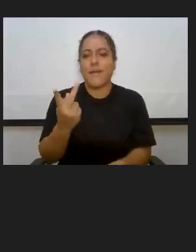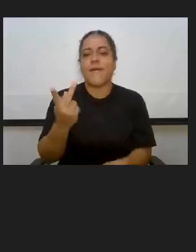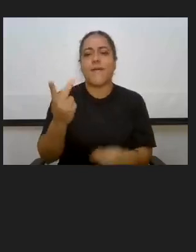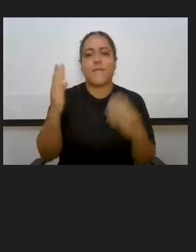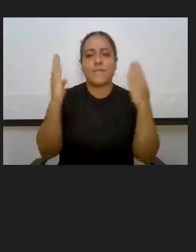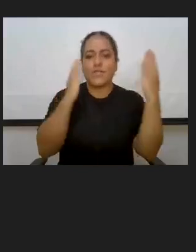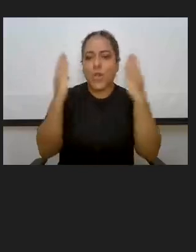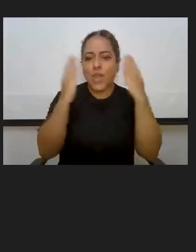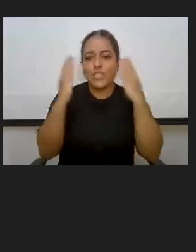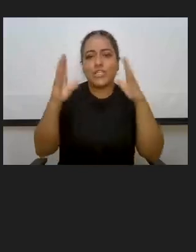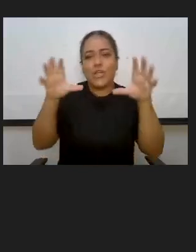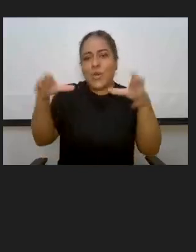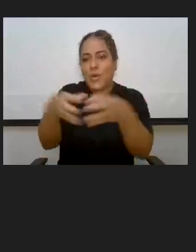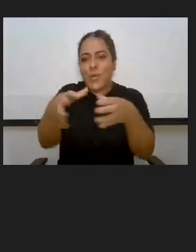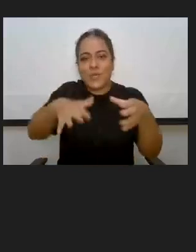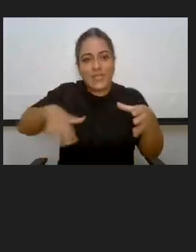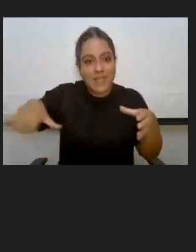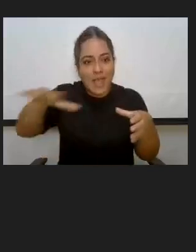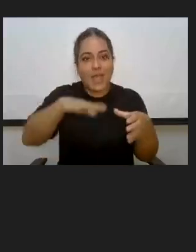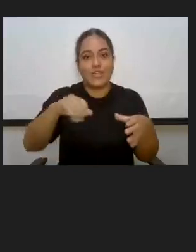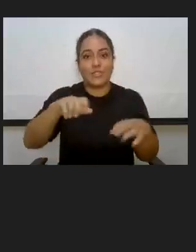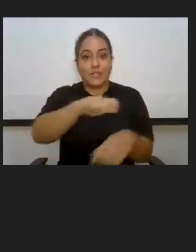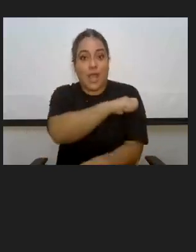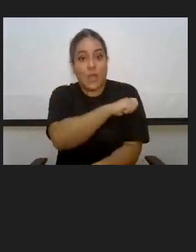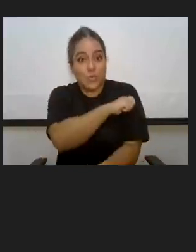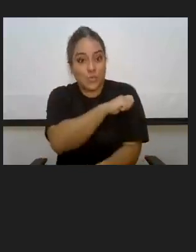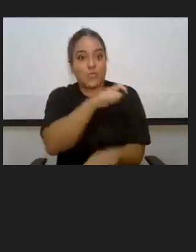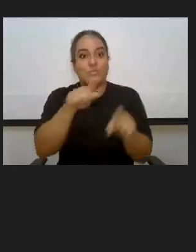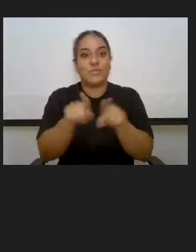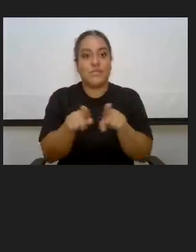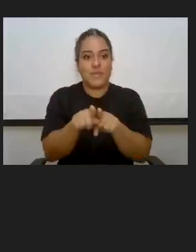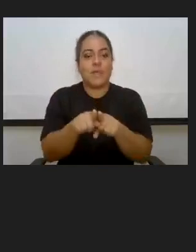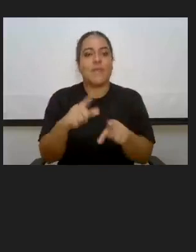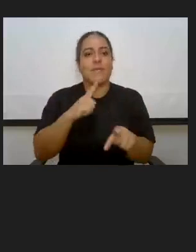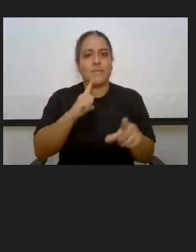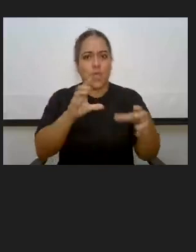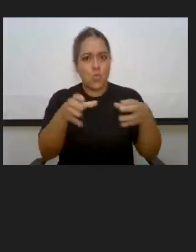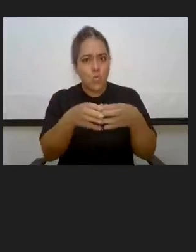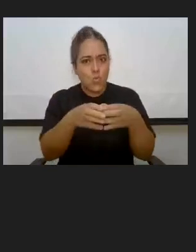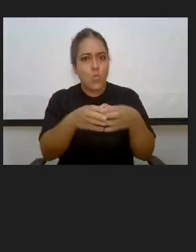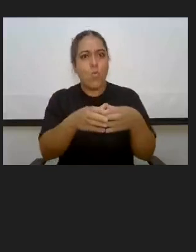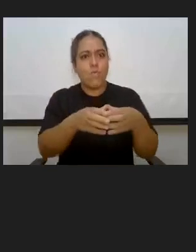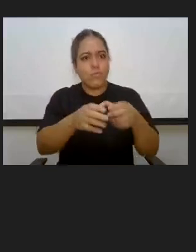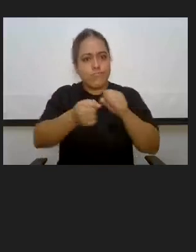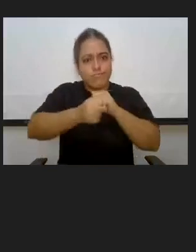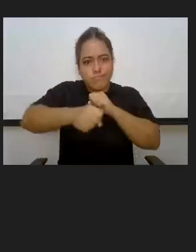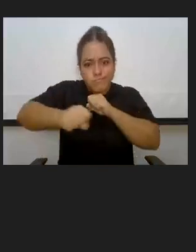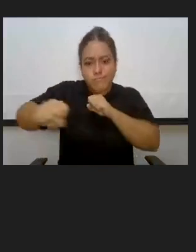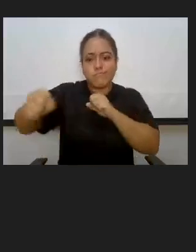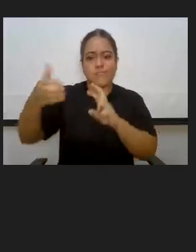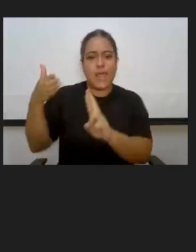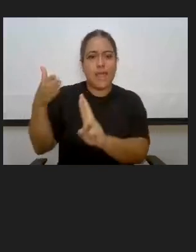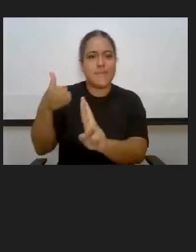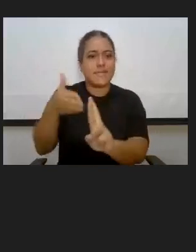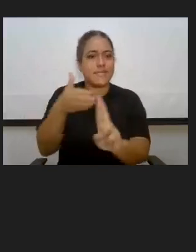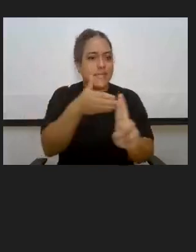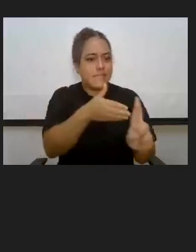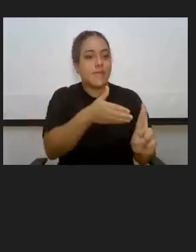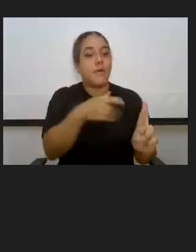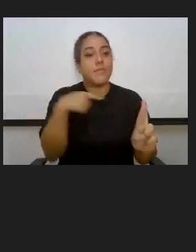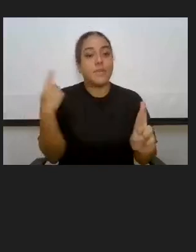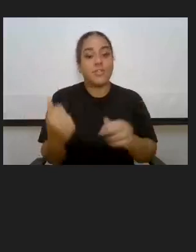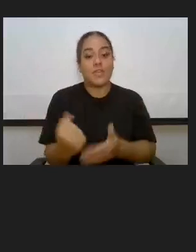psicologia, comunidade de uma forma geral, estudantes. A gente tem um grupo grande de representantes que tem ajudado a gente a